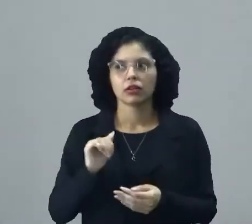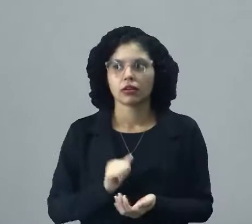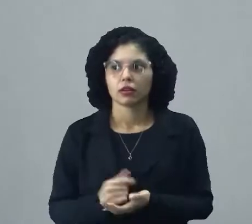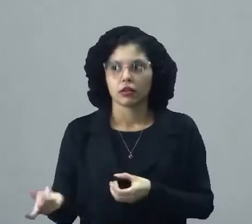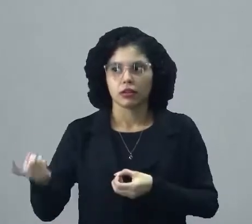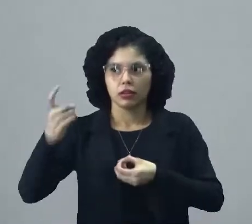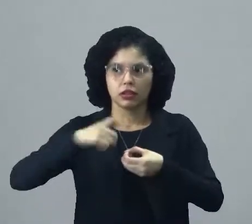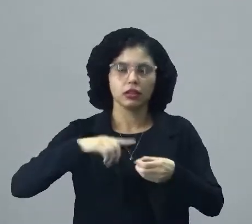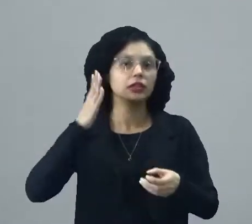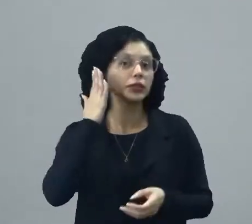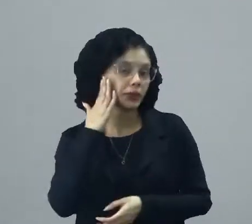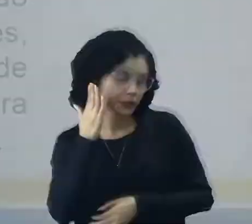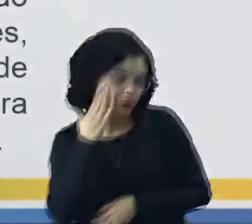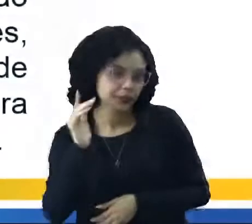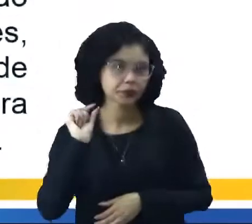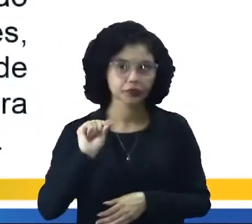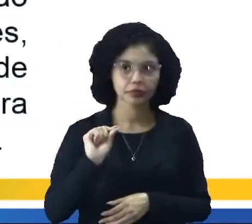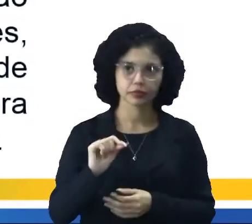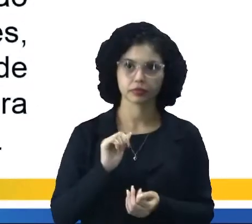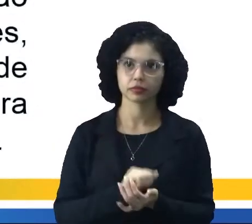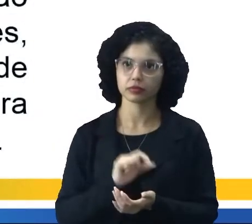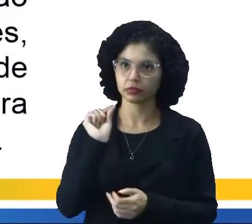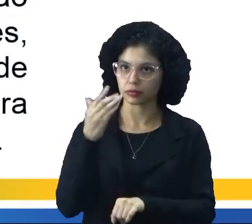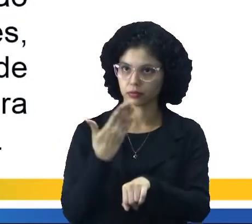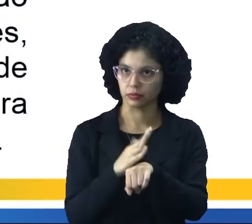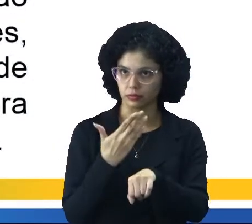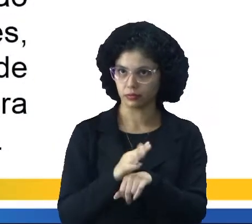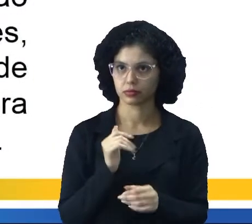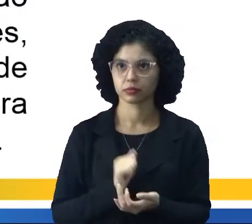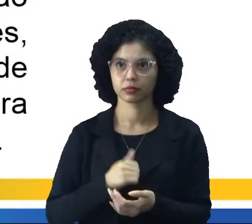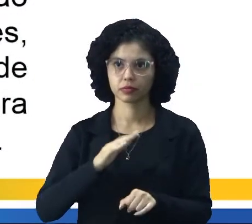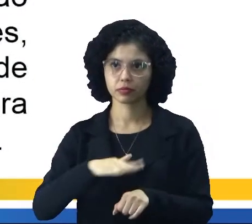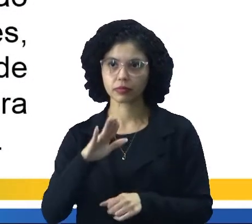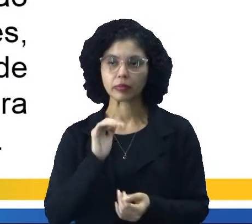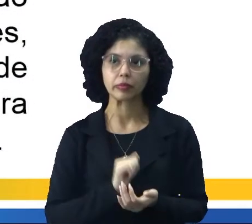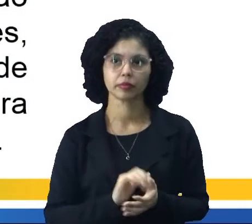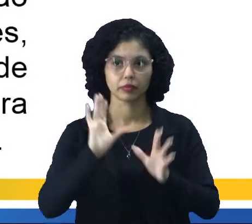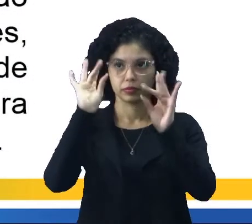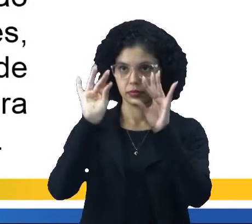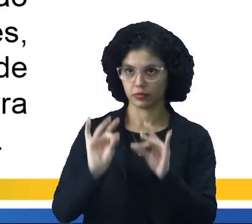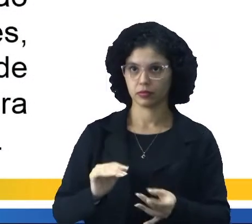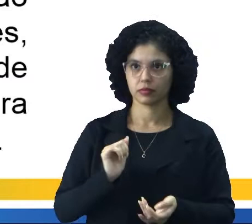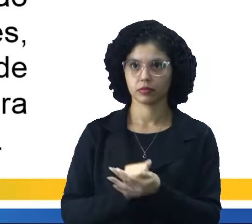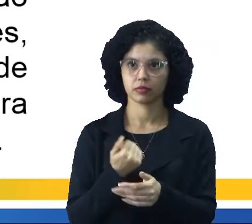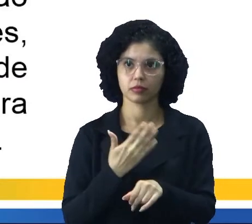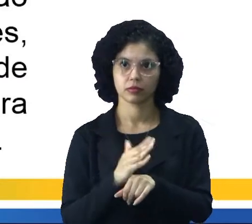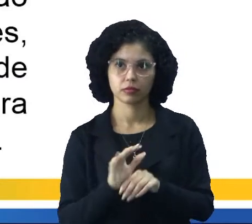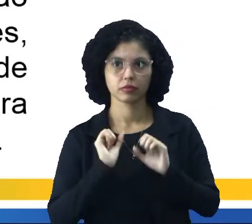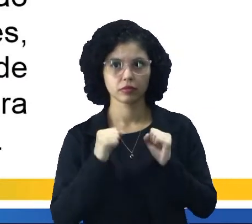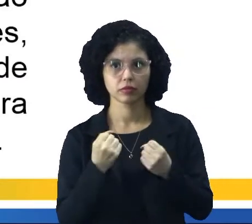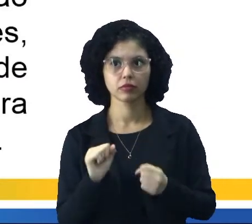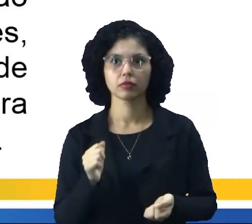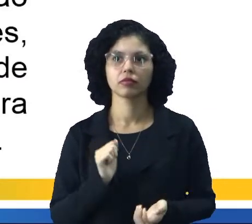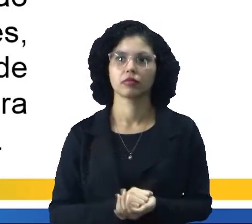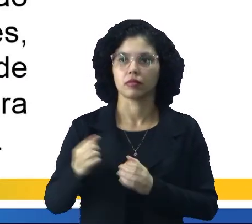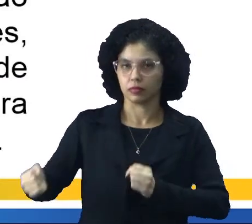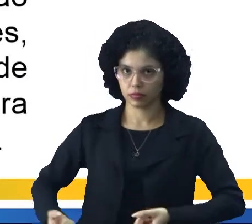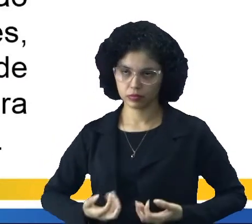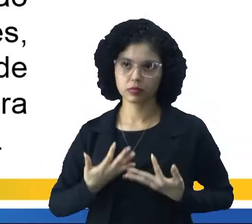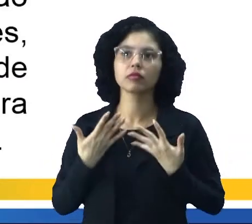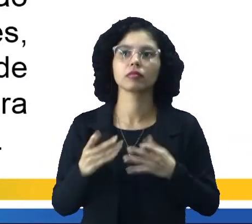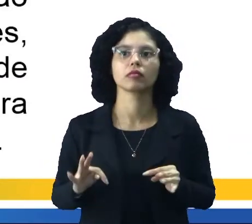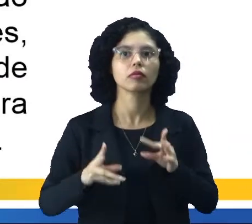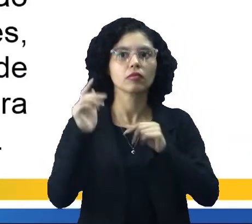agora voltar e entender o que praticar, né? Mais do que o viés estético, a prática de atividade física deve